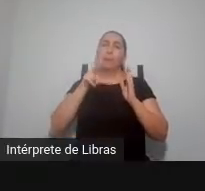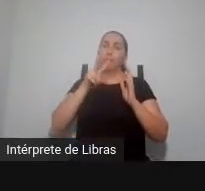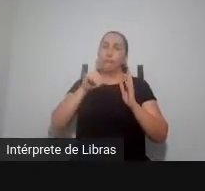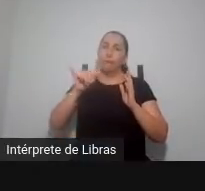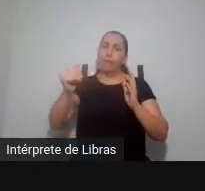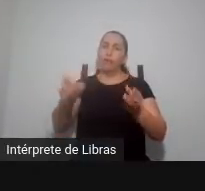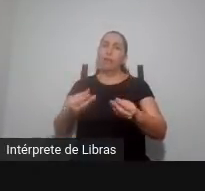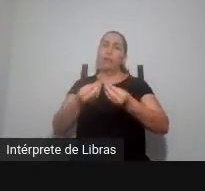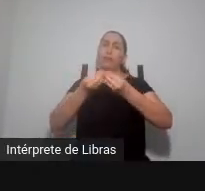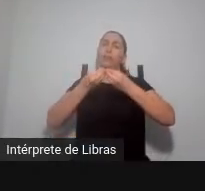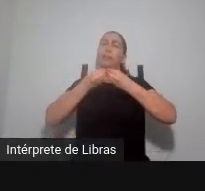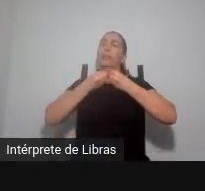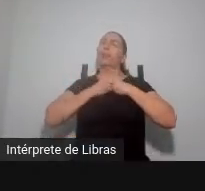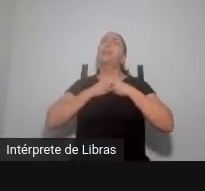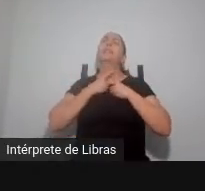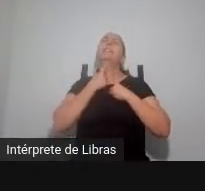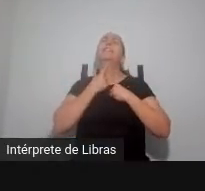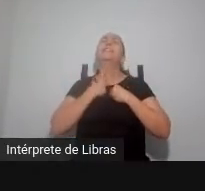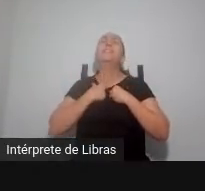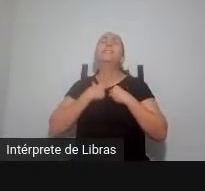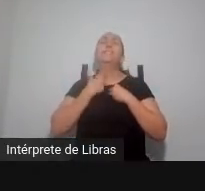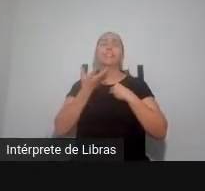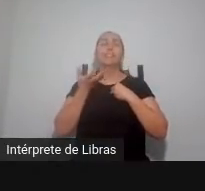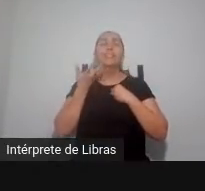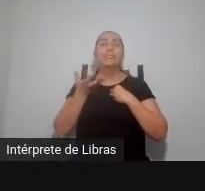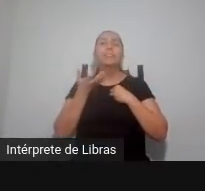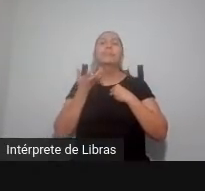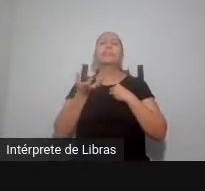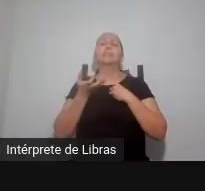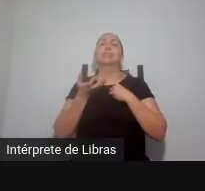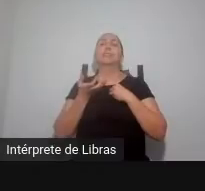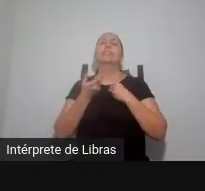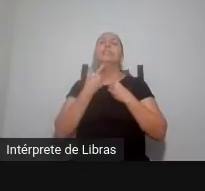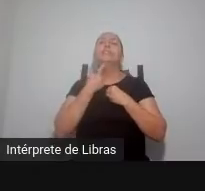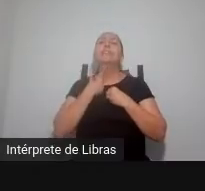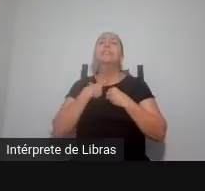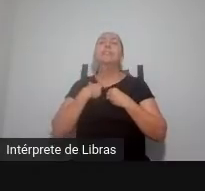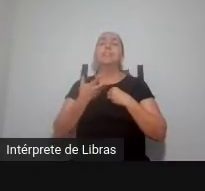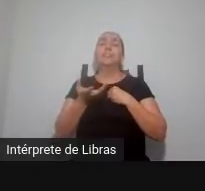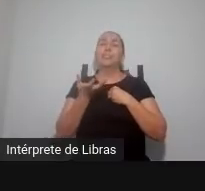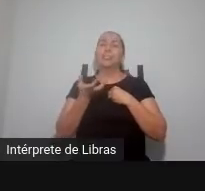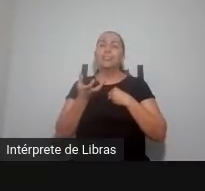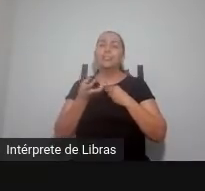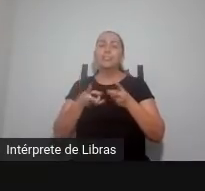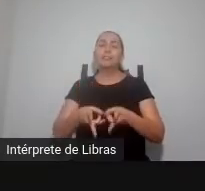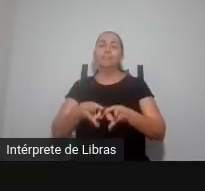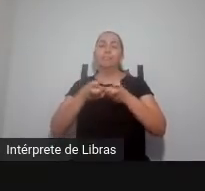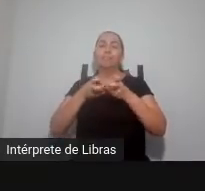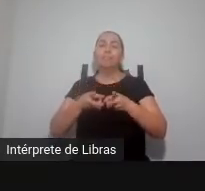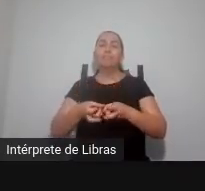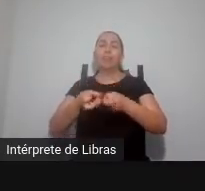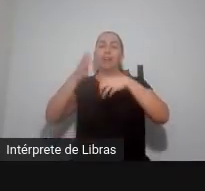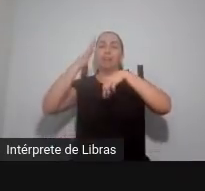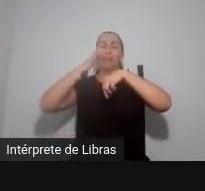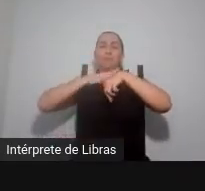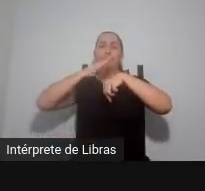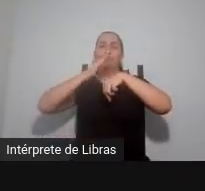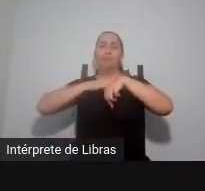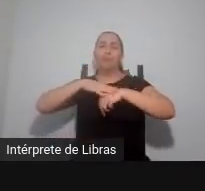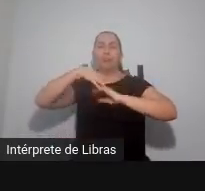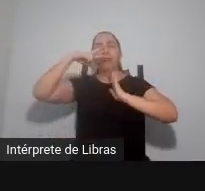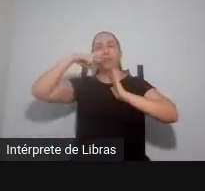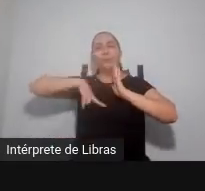o desejo por. Que, o desejo por me apropriar de maneira autônoma desse processo de ler e